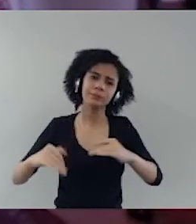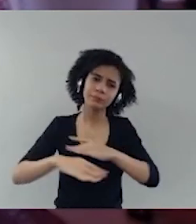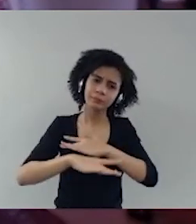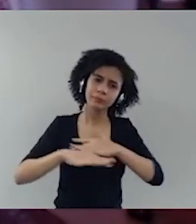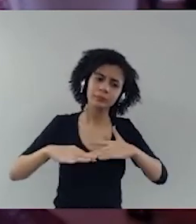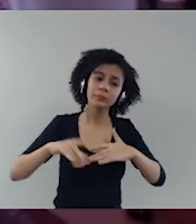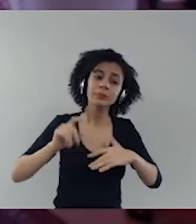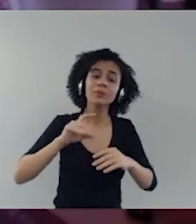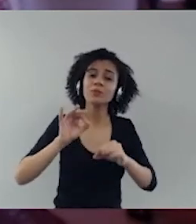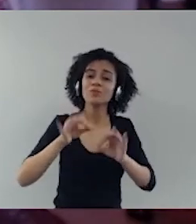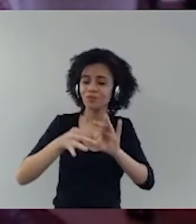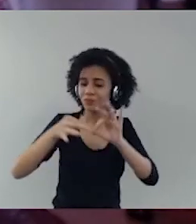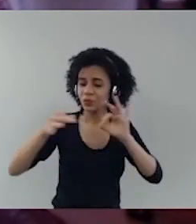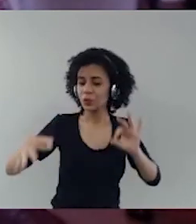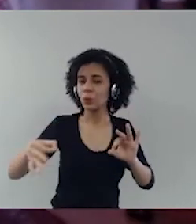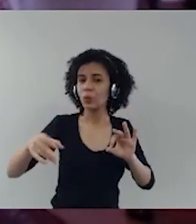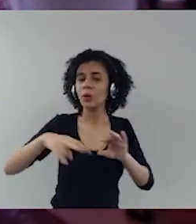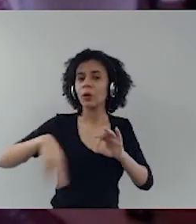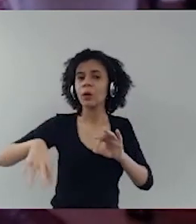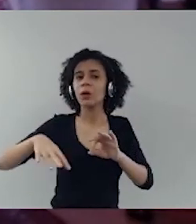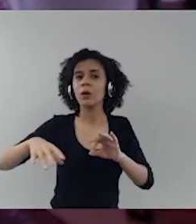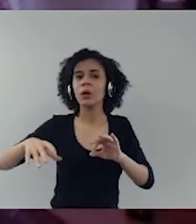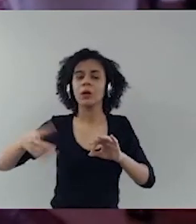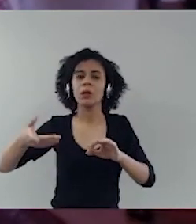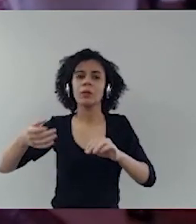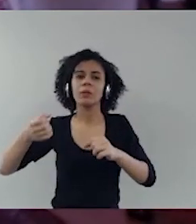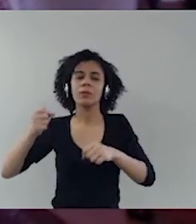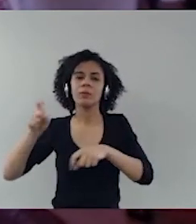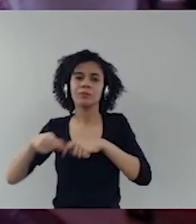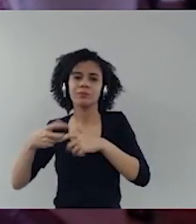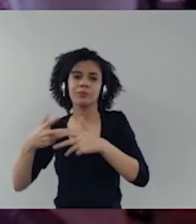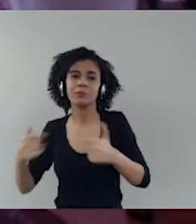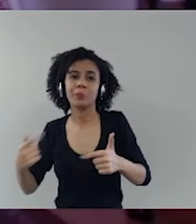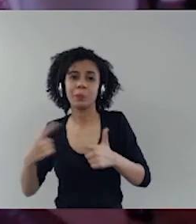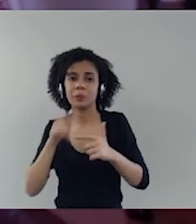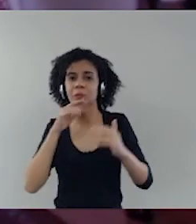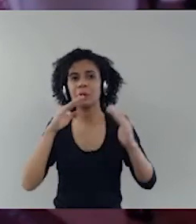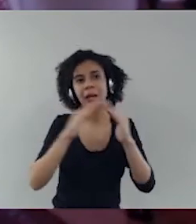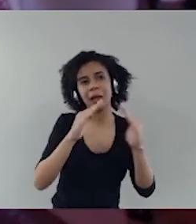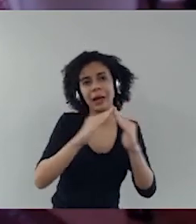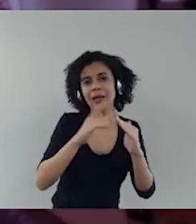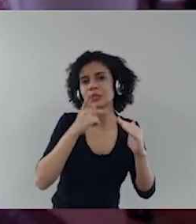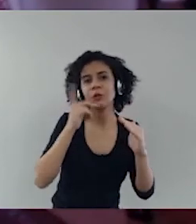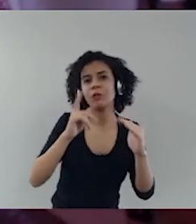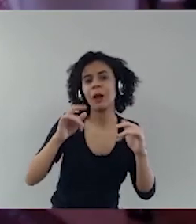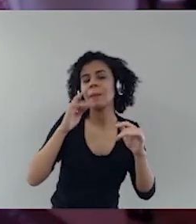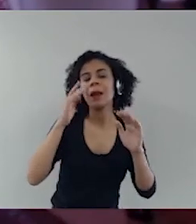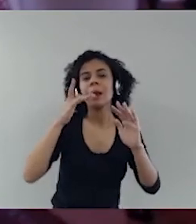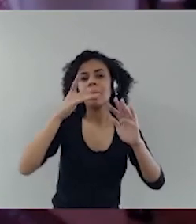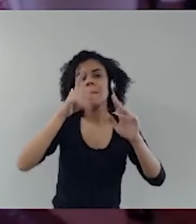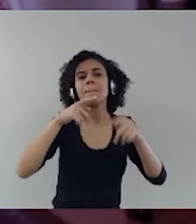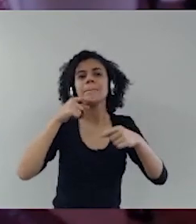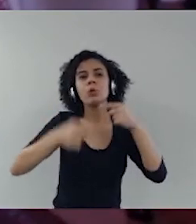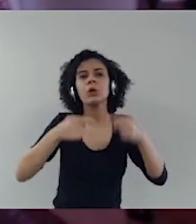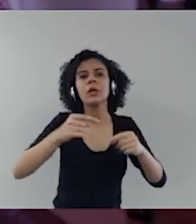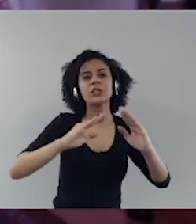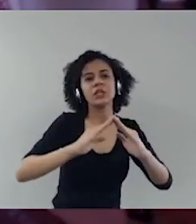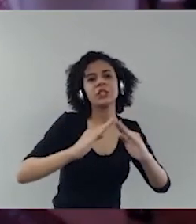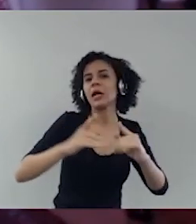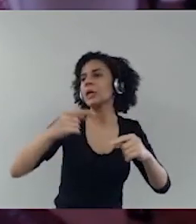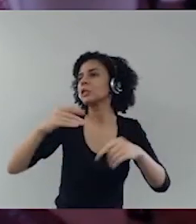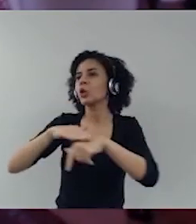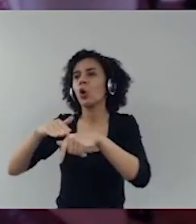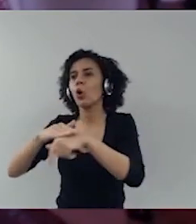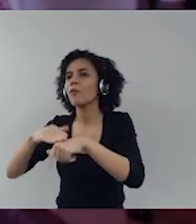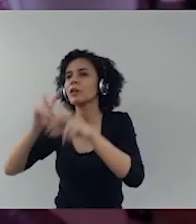totalmente dissociada da estrutura fundiária. A política de moradia não fala com a política de transporte, não fala com a política de meio ambiente, não